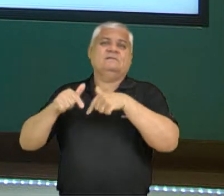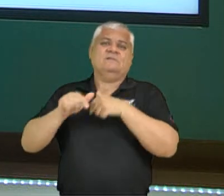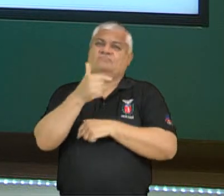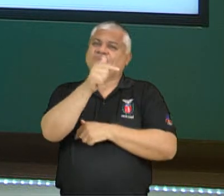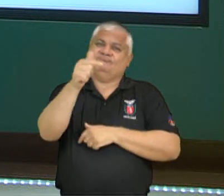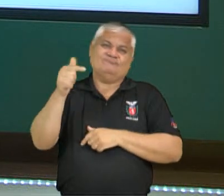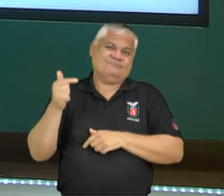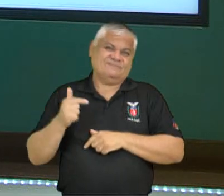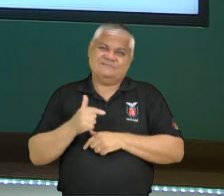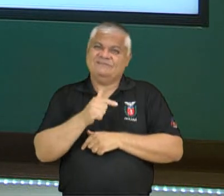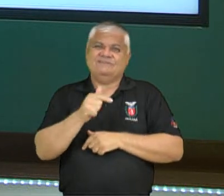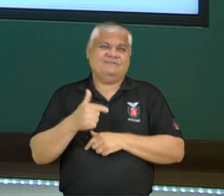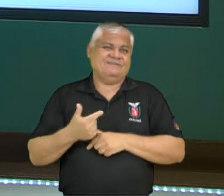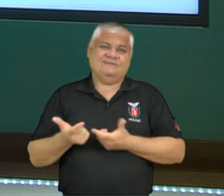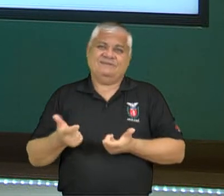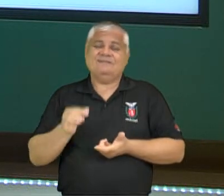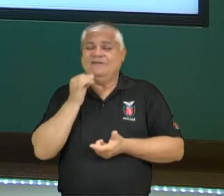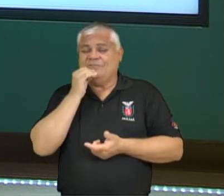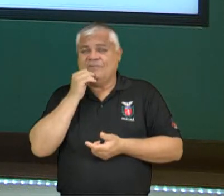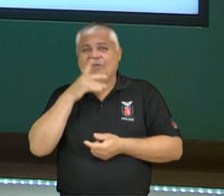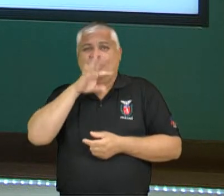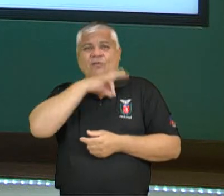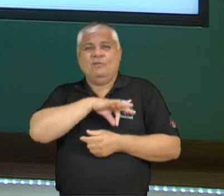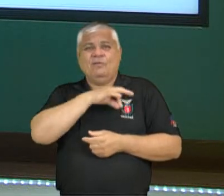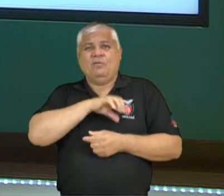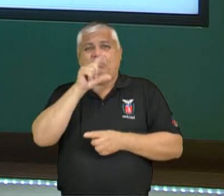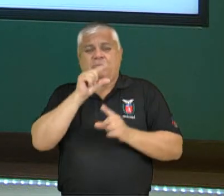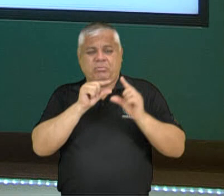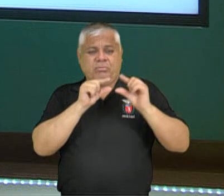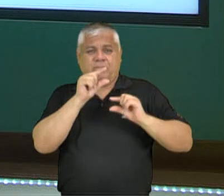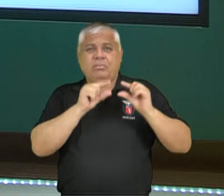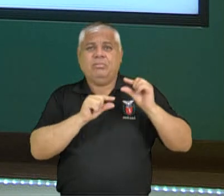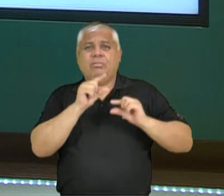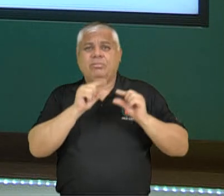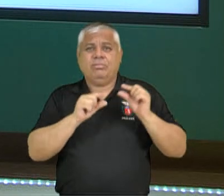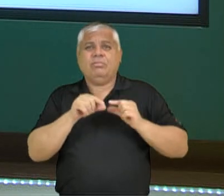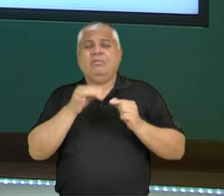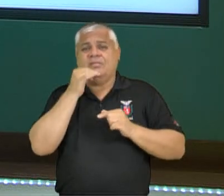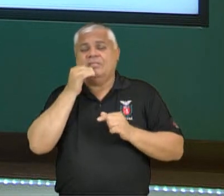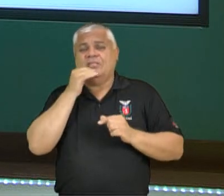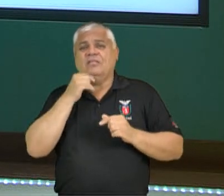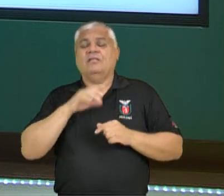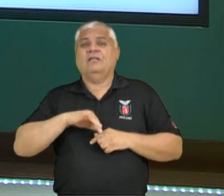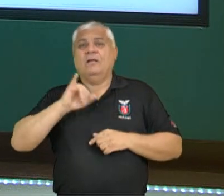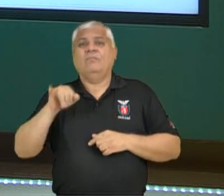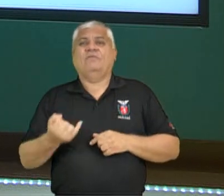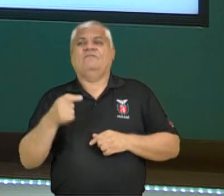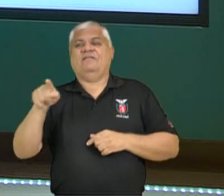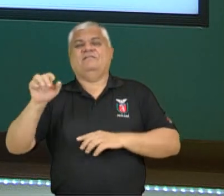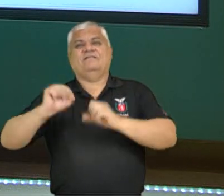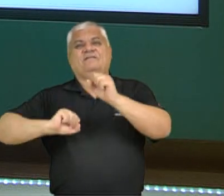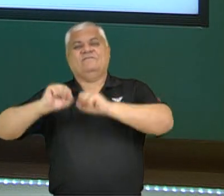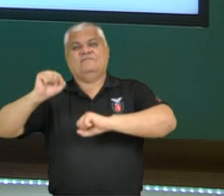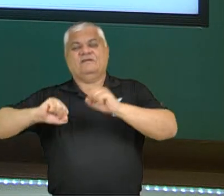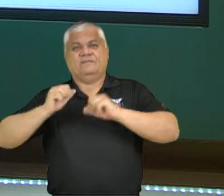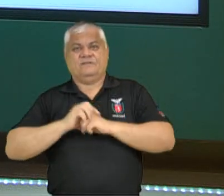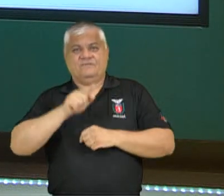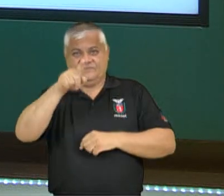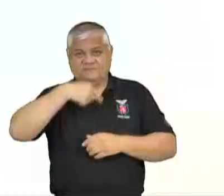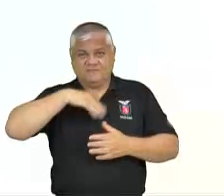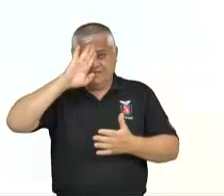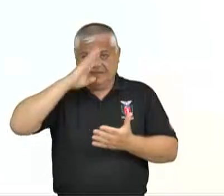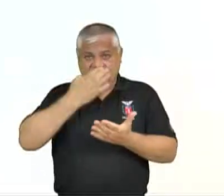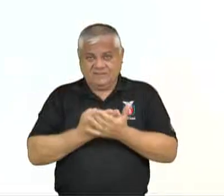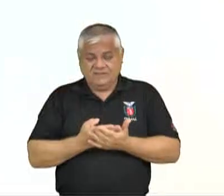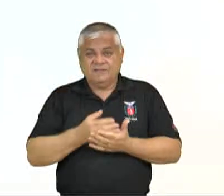Essa massa de trabalhadores, né, barateava cada vez mais a mão de obra desses trabalhadores, né? Você acredita